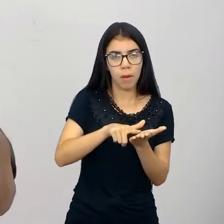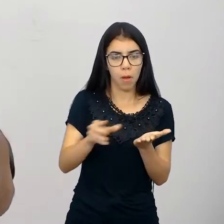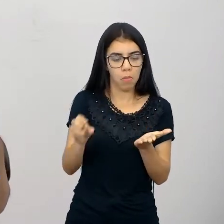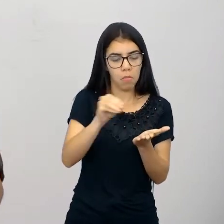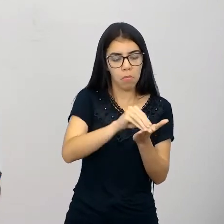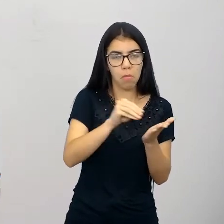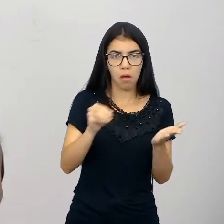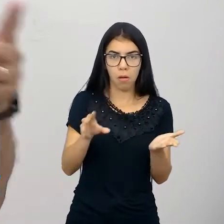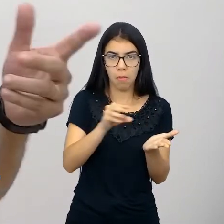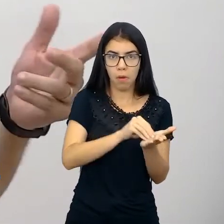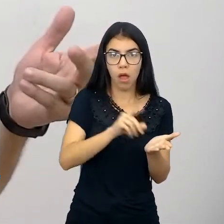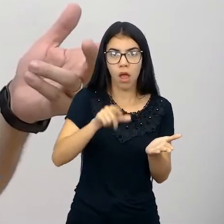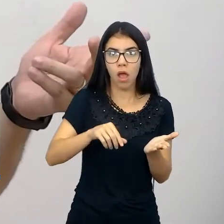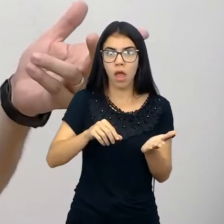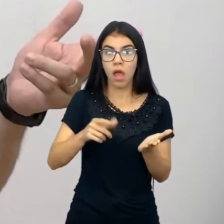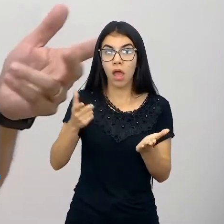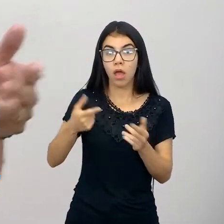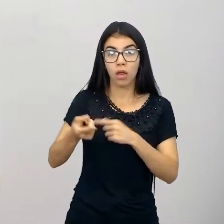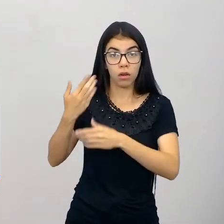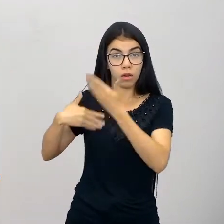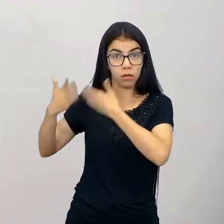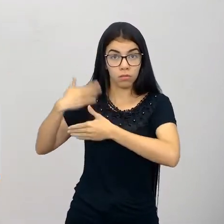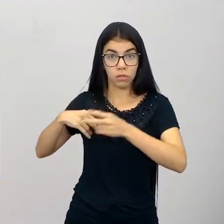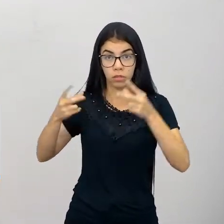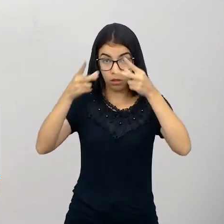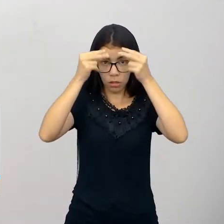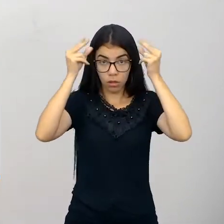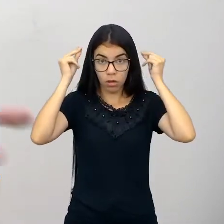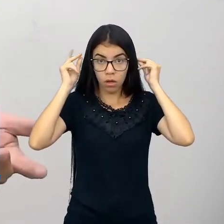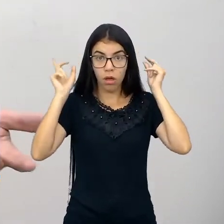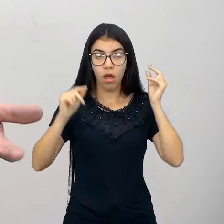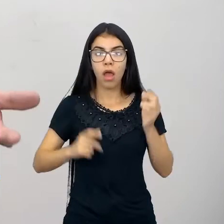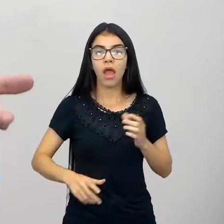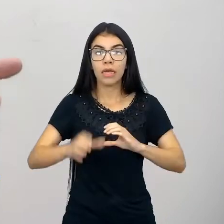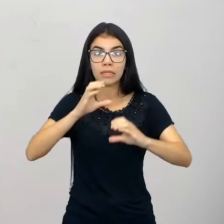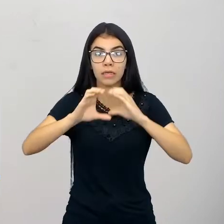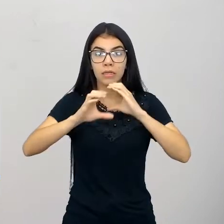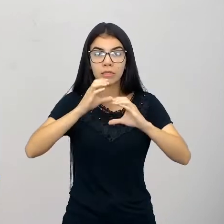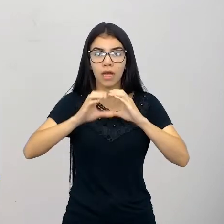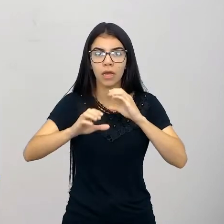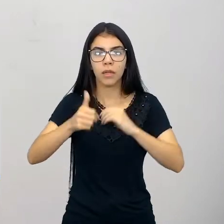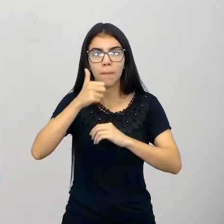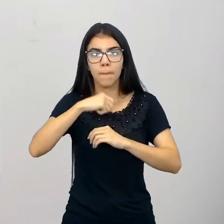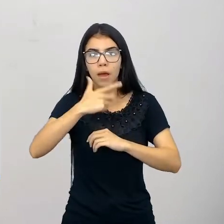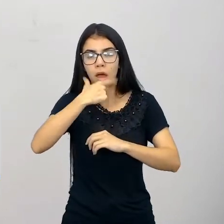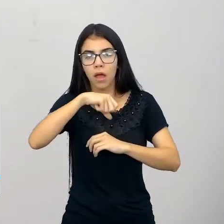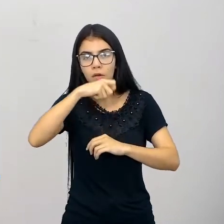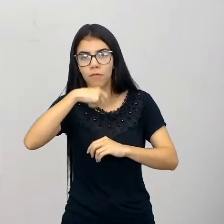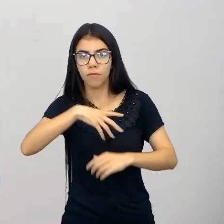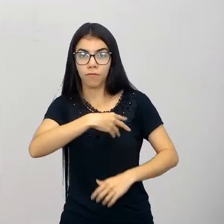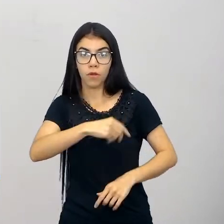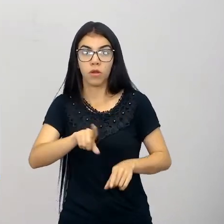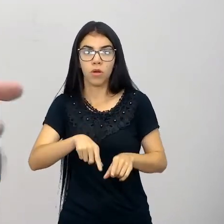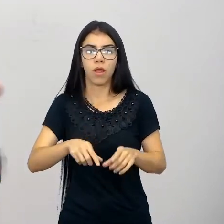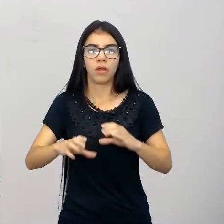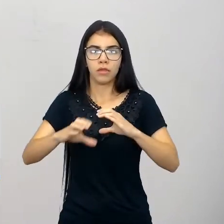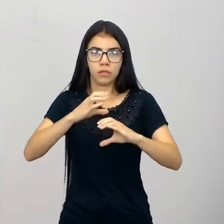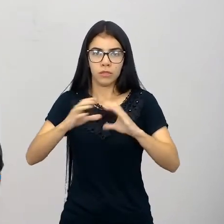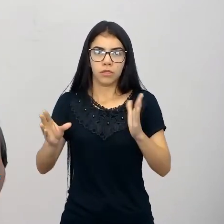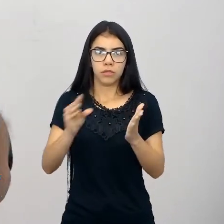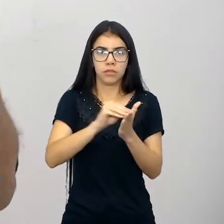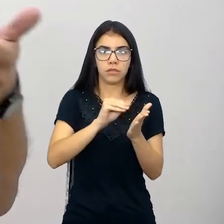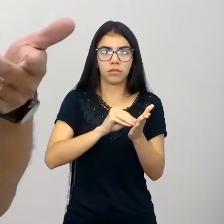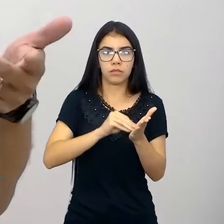Odisseia era cantada pelos gregos, né? Era passada de pai para filho de maneira oral. Então, as histórias orais,